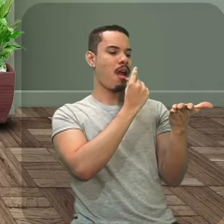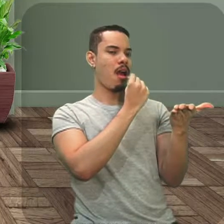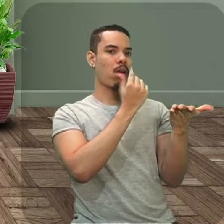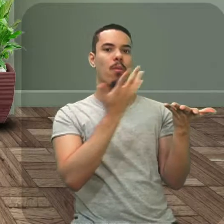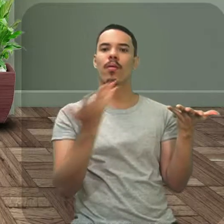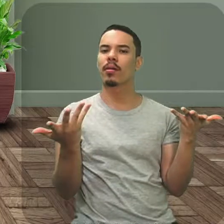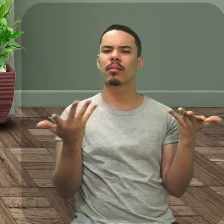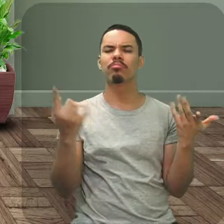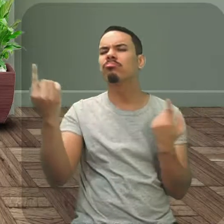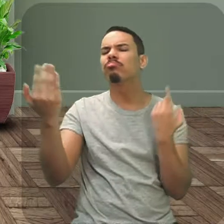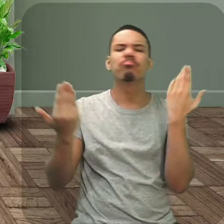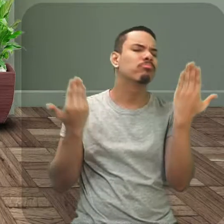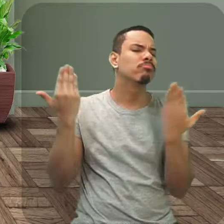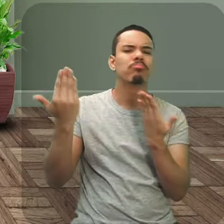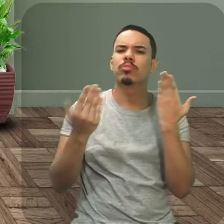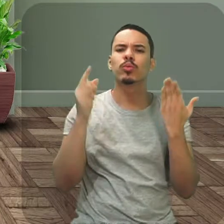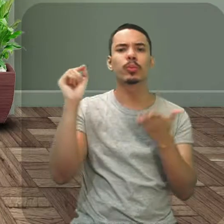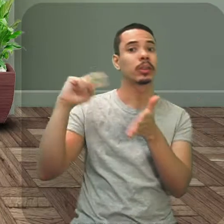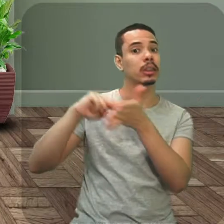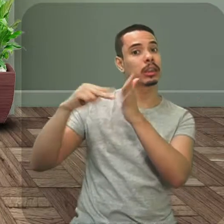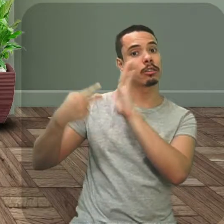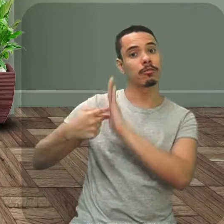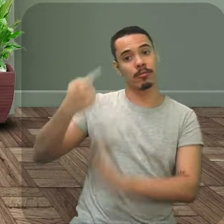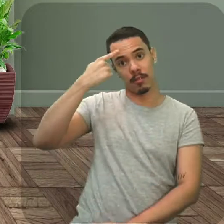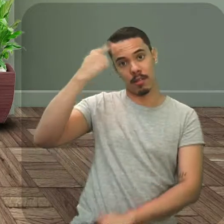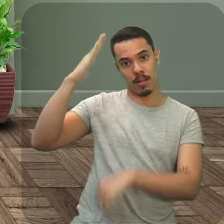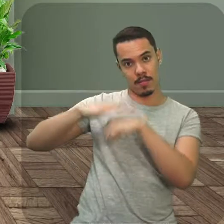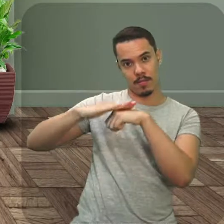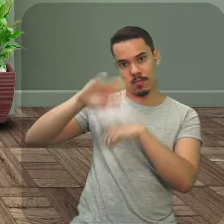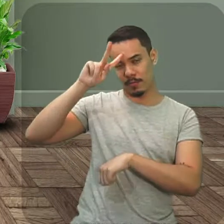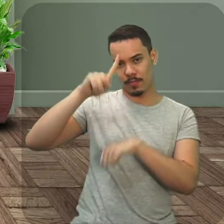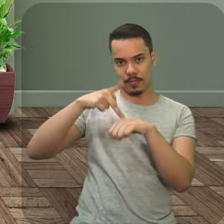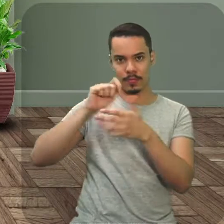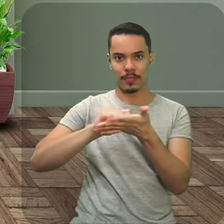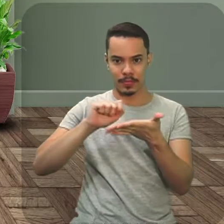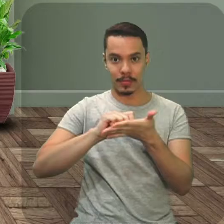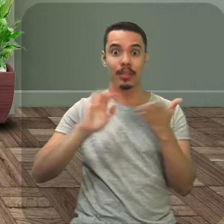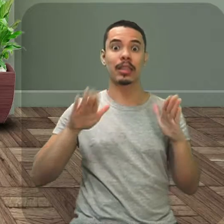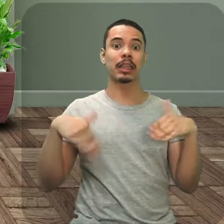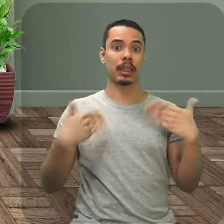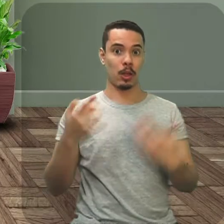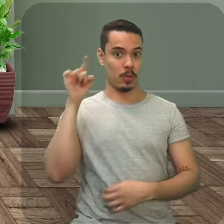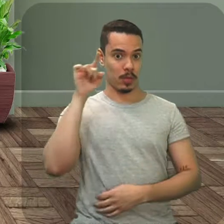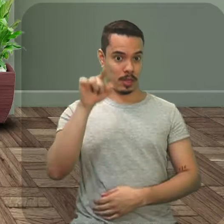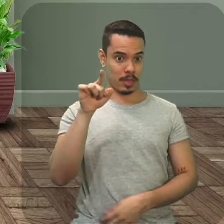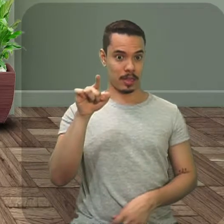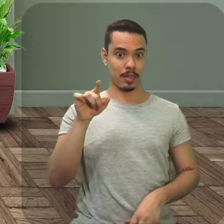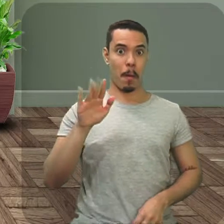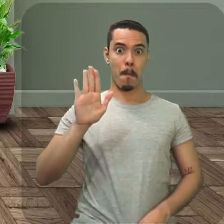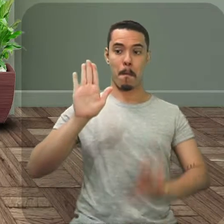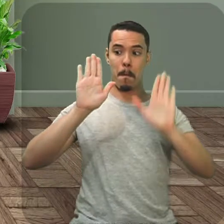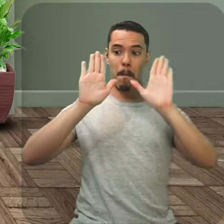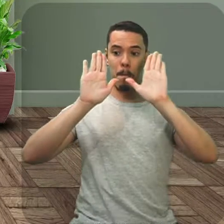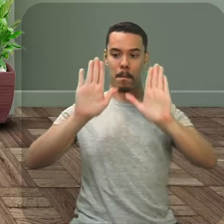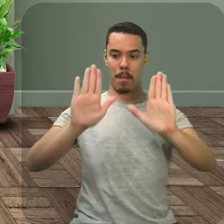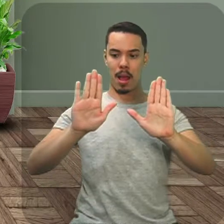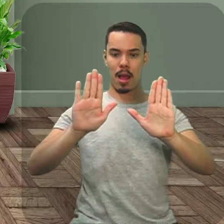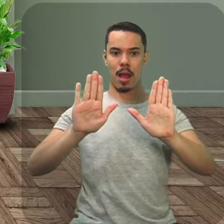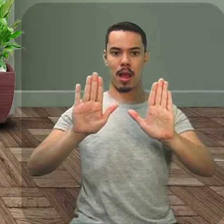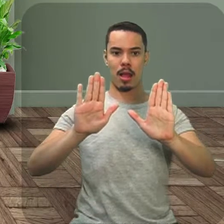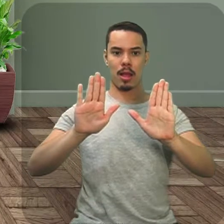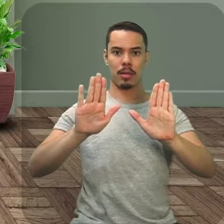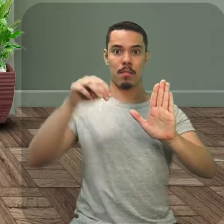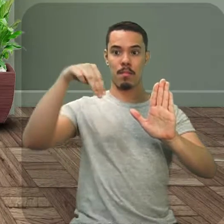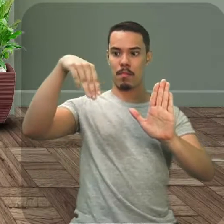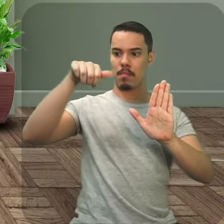que ideias são essas Qual é a ideia que traz aí então essa questão Simões ó